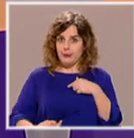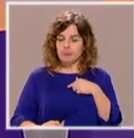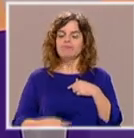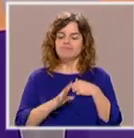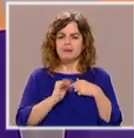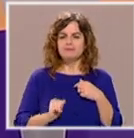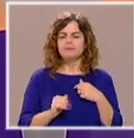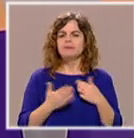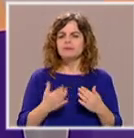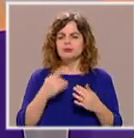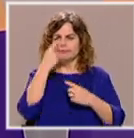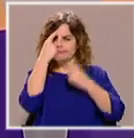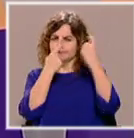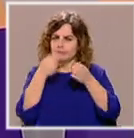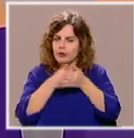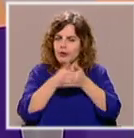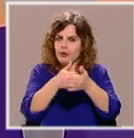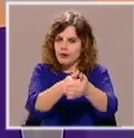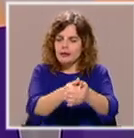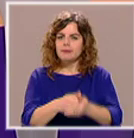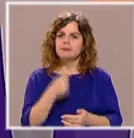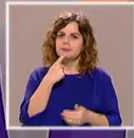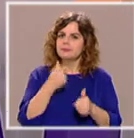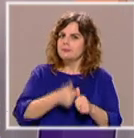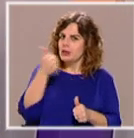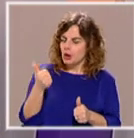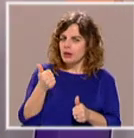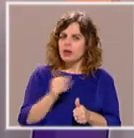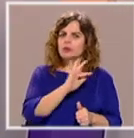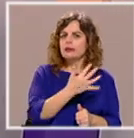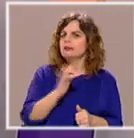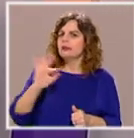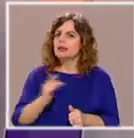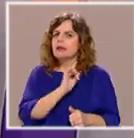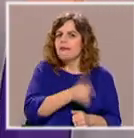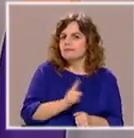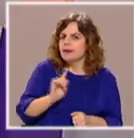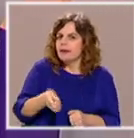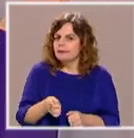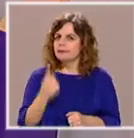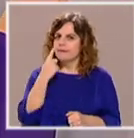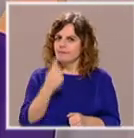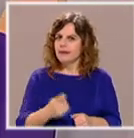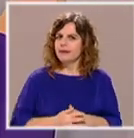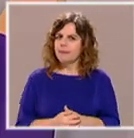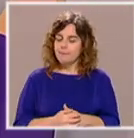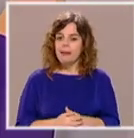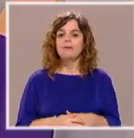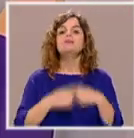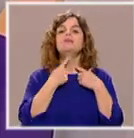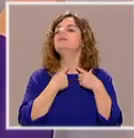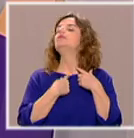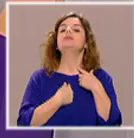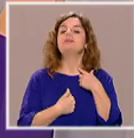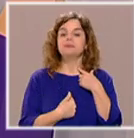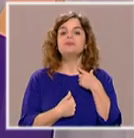agora um pouco as ideias nestes slides que aqui tenho, para compreendermos o que é que acontece então em cada um destes órgãos. Então, do esófago, o bolo